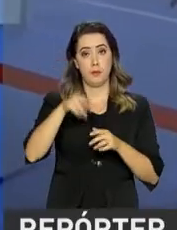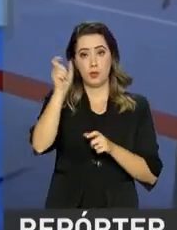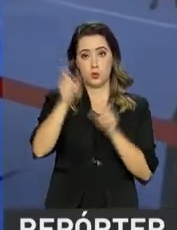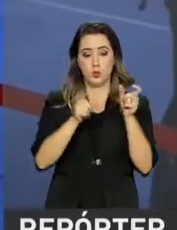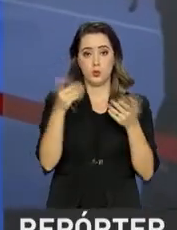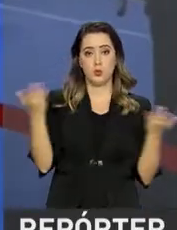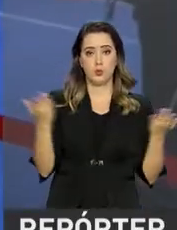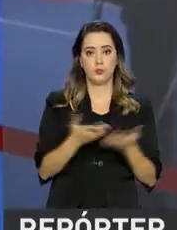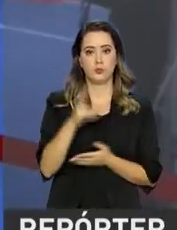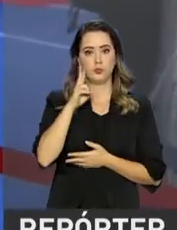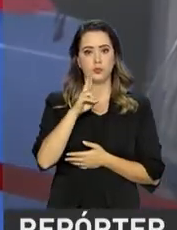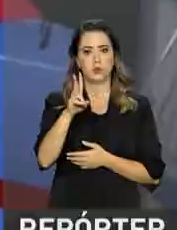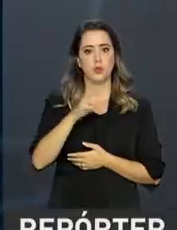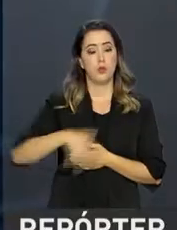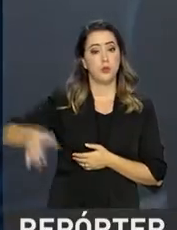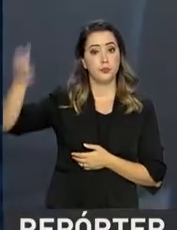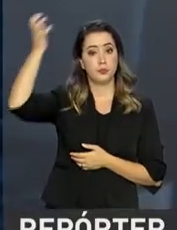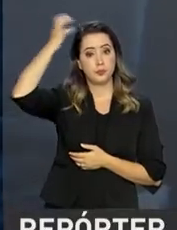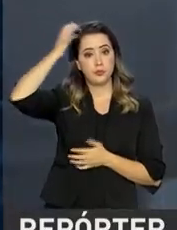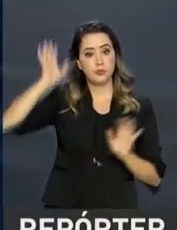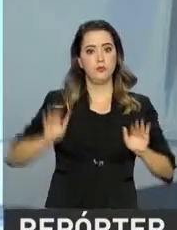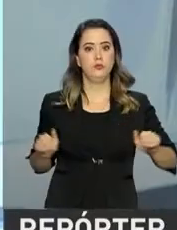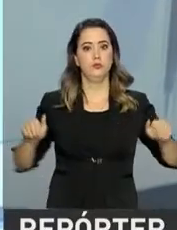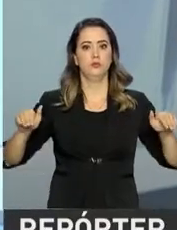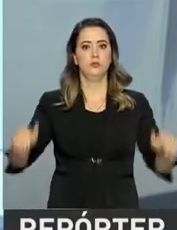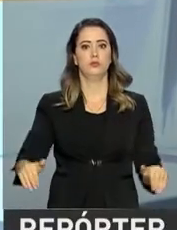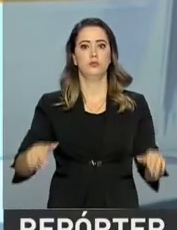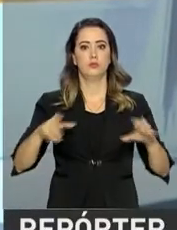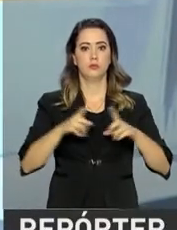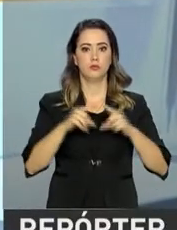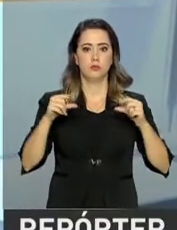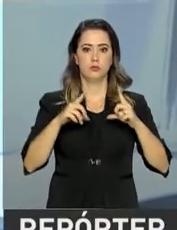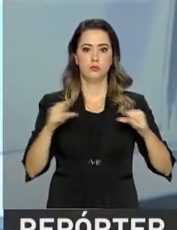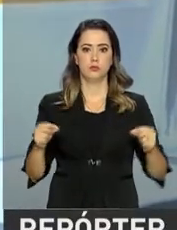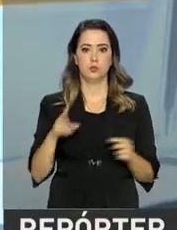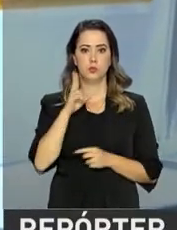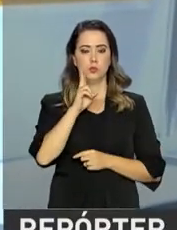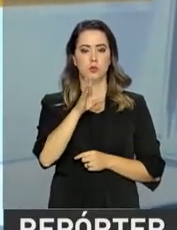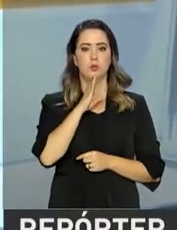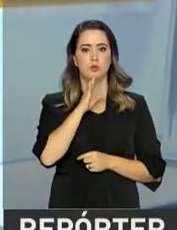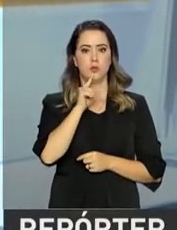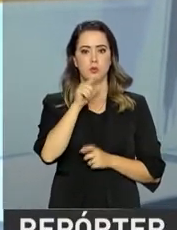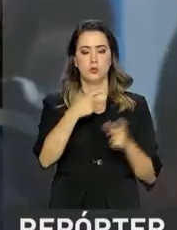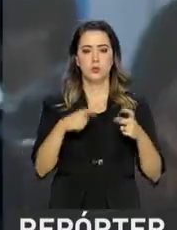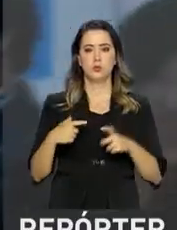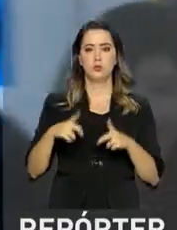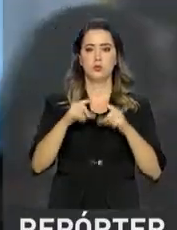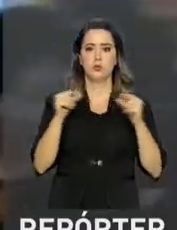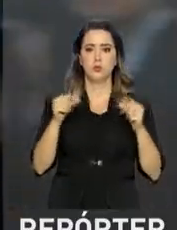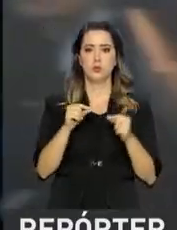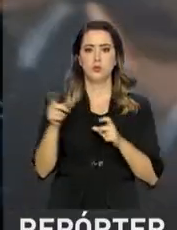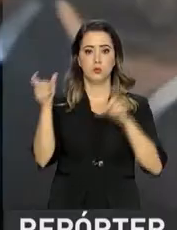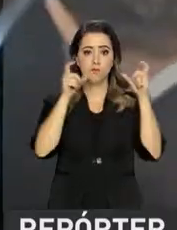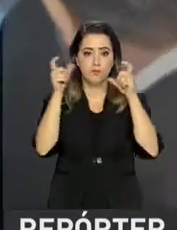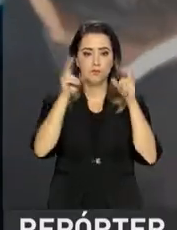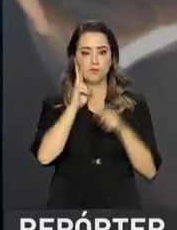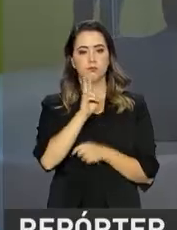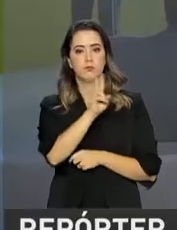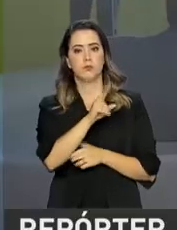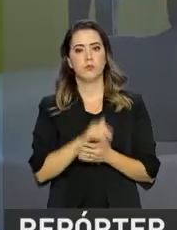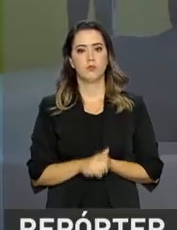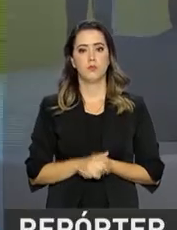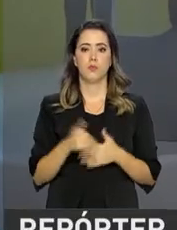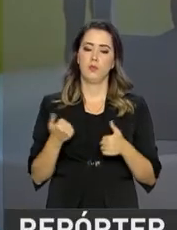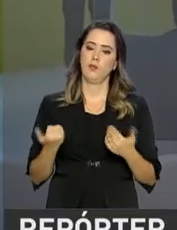na Expo hoje foi o príncipe herdeiro japonês, Naruhito, que foi conhecer o espaço stand do Japão e atraiu muitos curiosos.